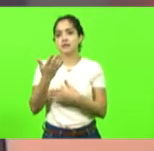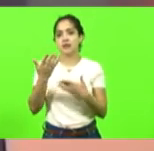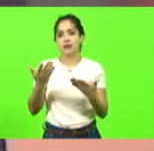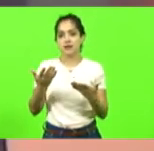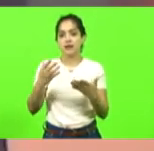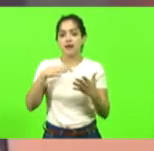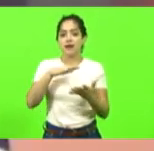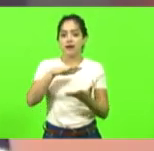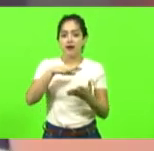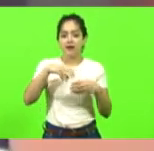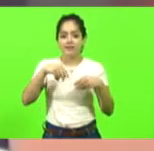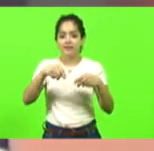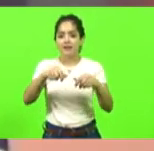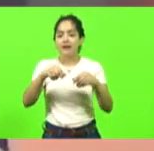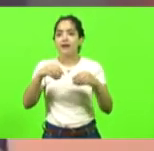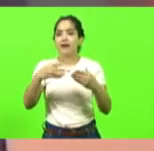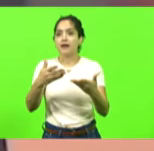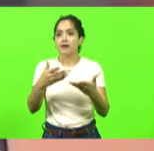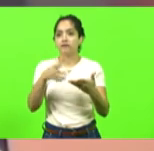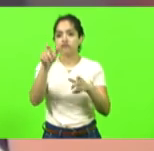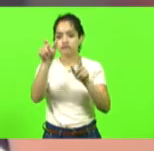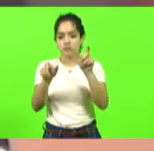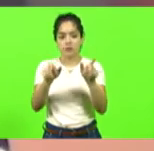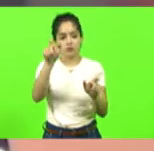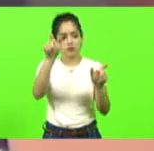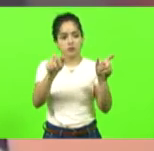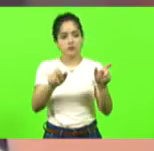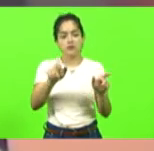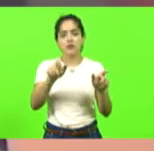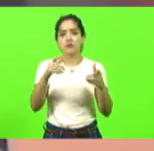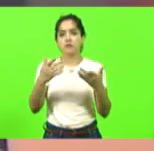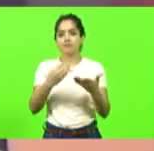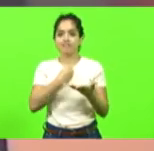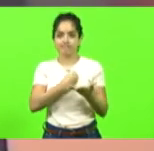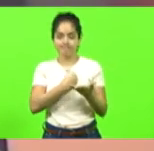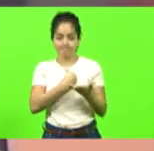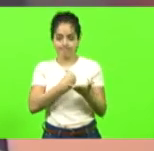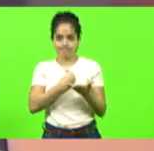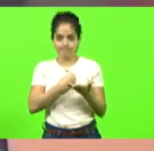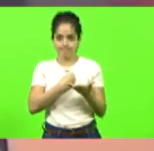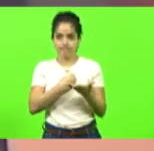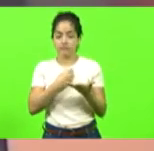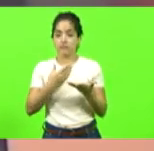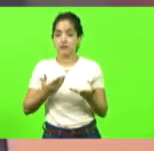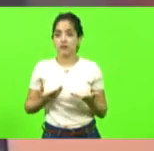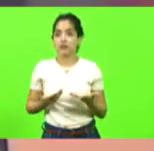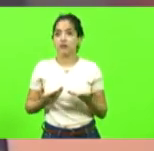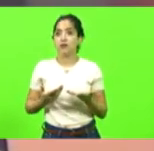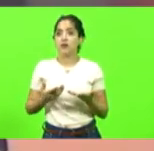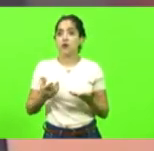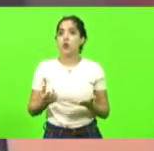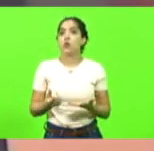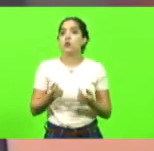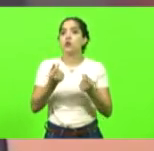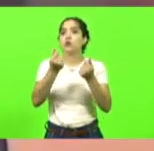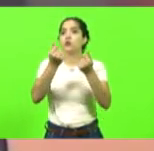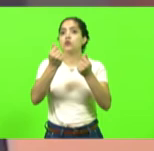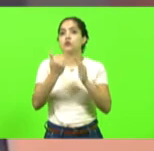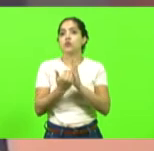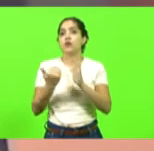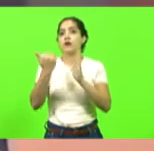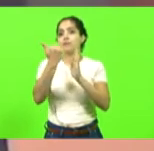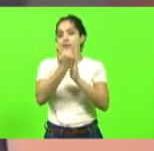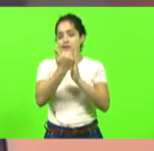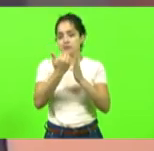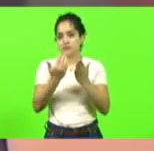Terra, que não enxergam o ser humano, que não enxergam a vida e que colocam o lucro acima de tudo. Que bom que